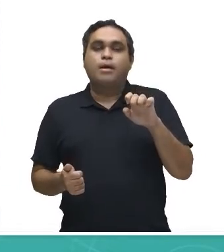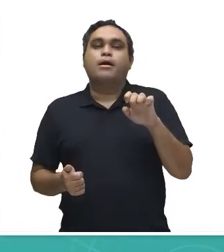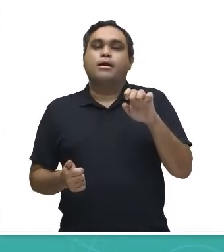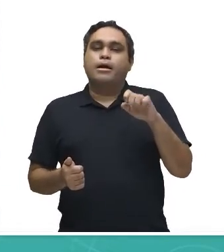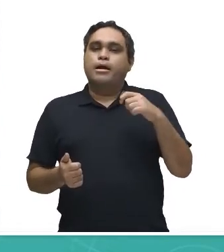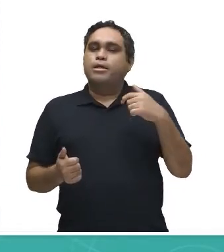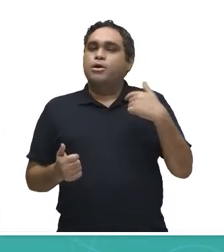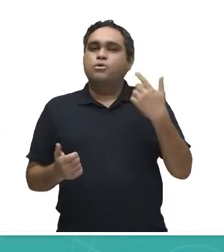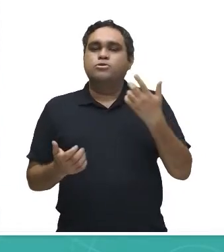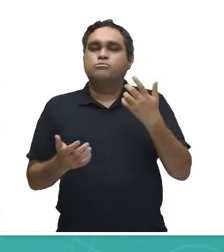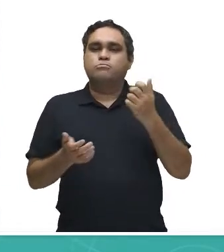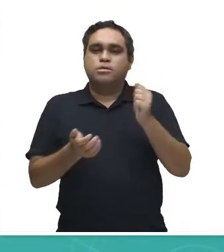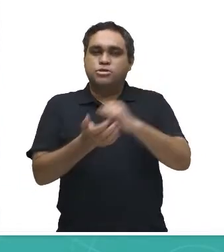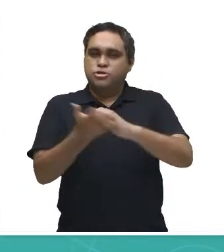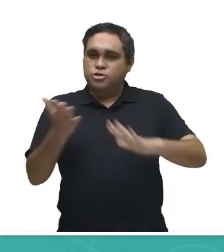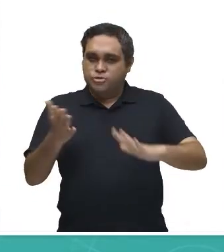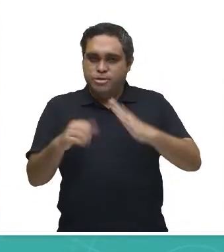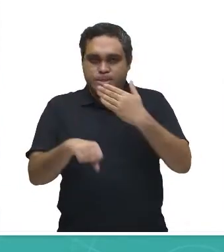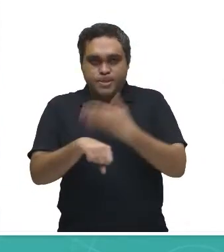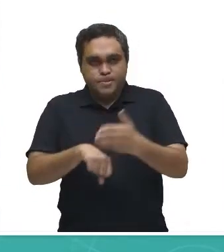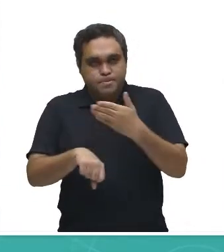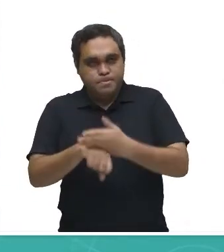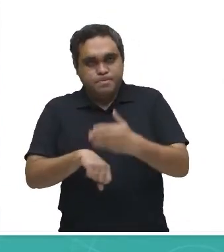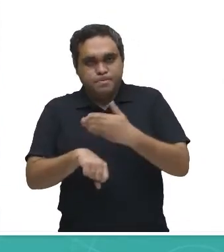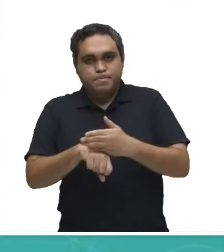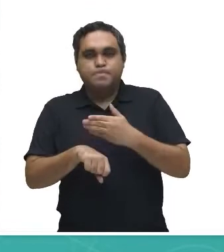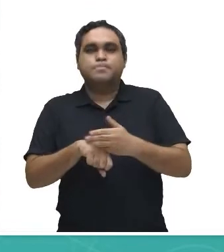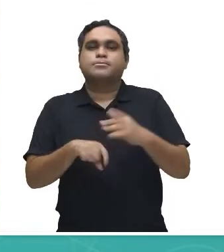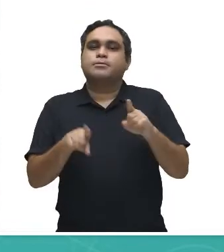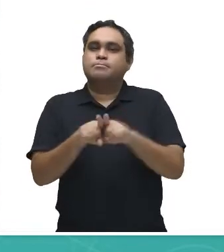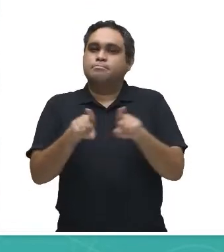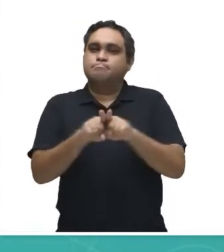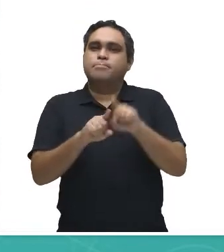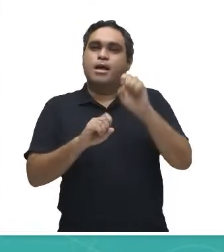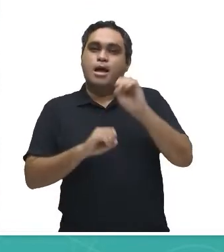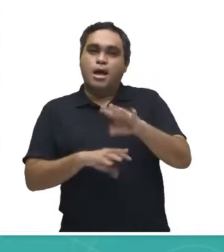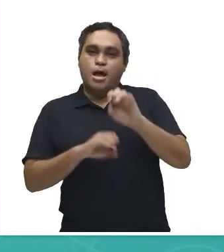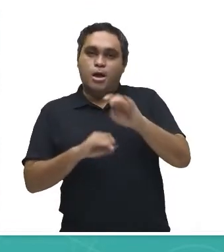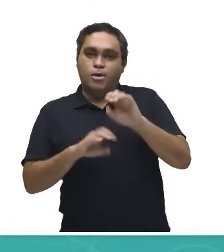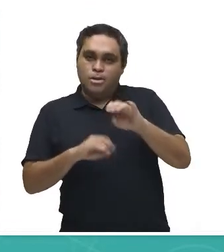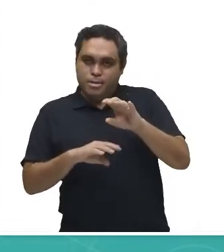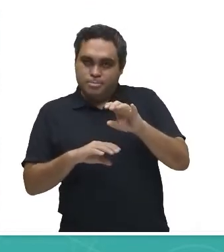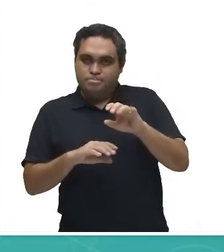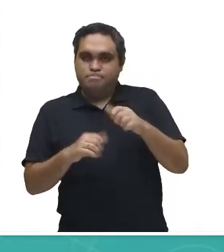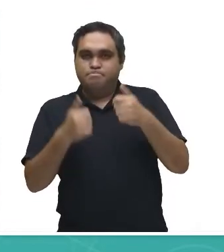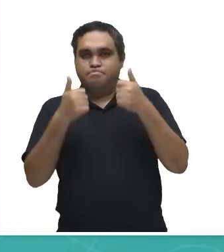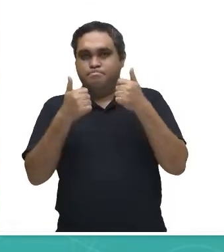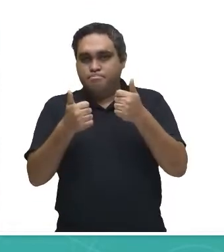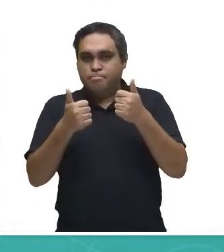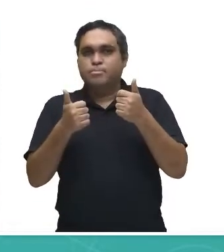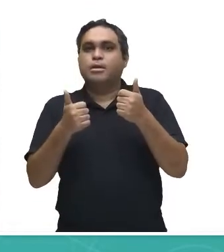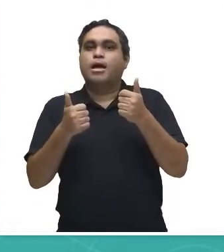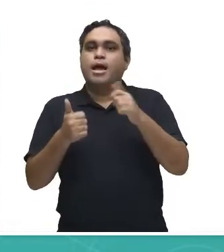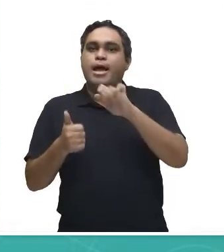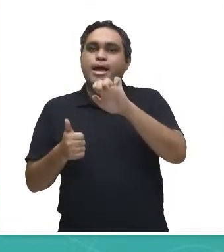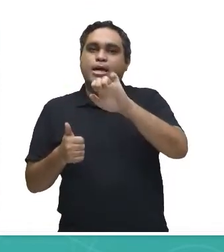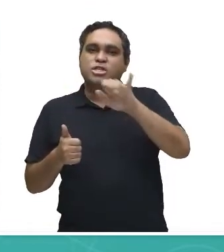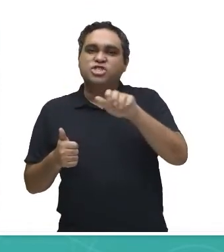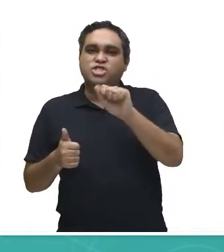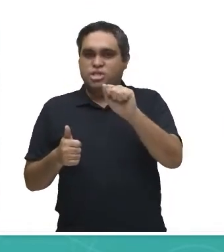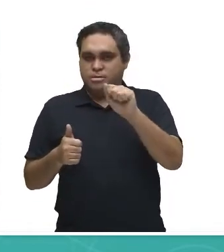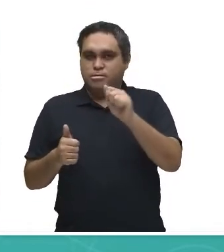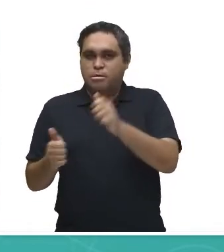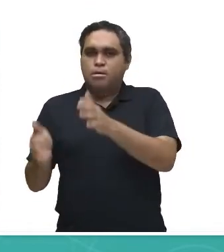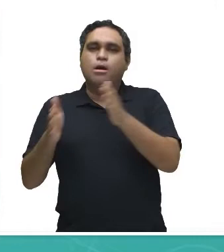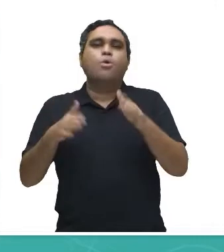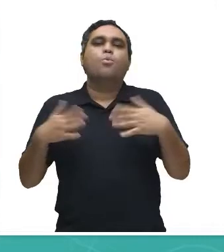da nossa quinta etapa da educação de jovens e adultos. Sejam bem-vindos. E para hoje é as nossas atividades referentes às aulas de ontem.